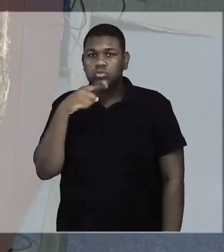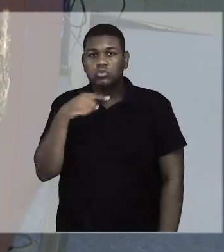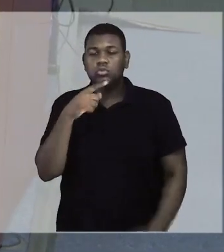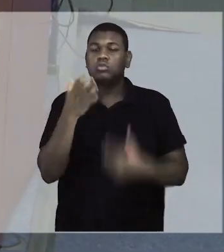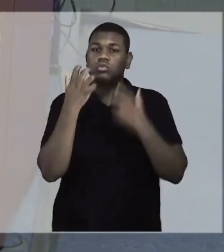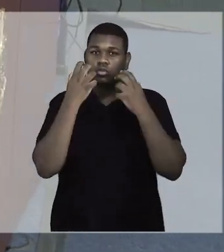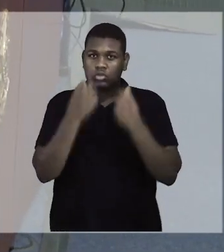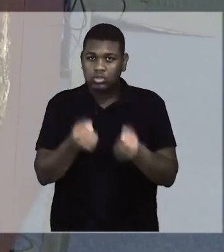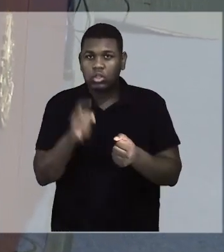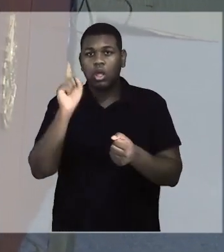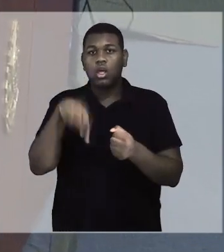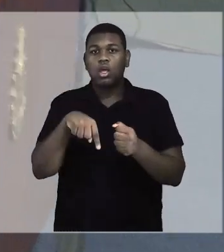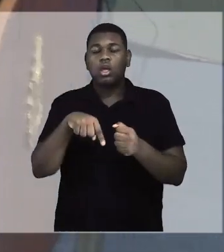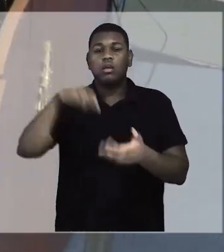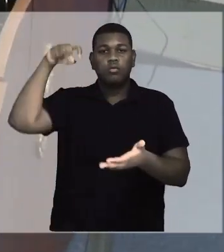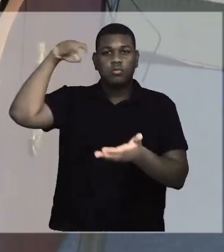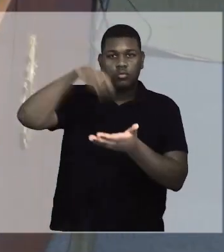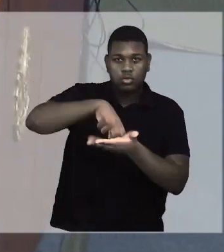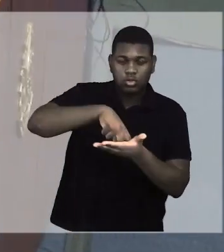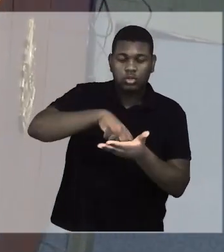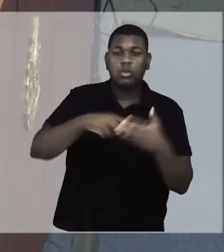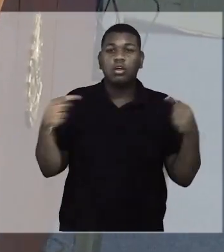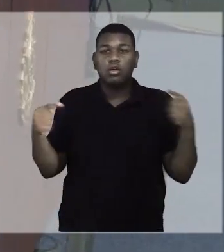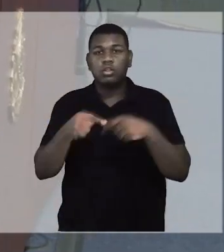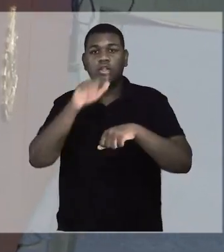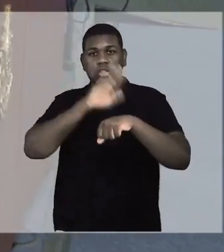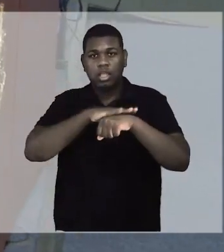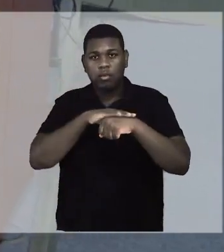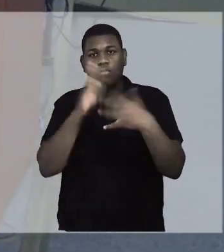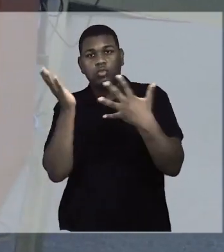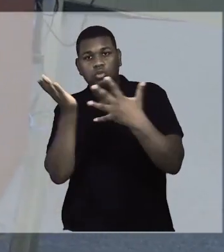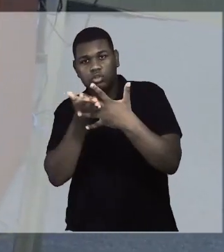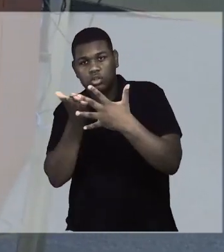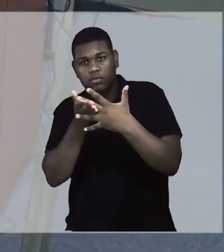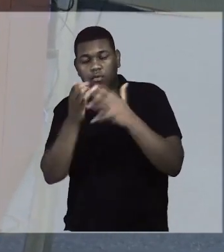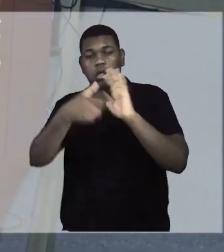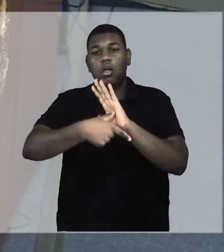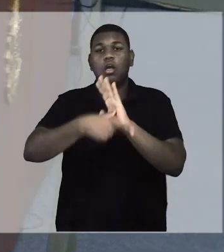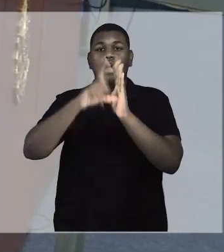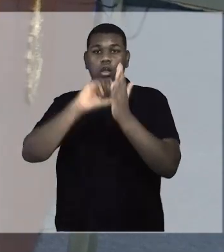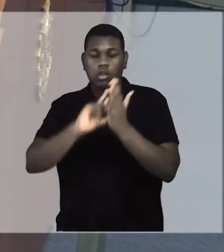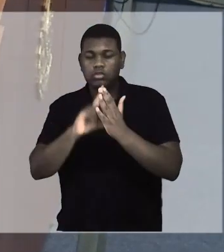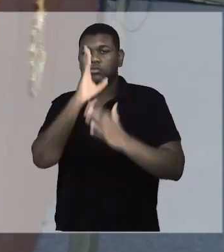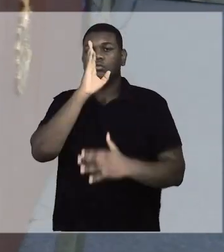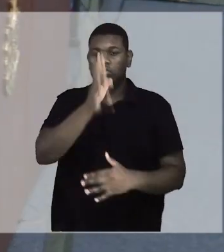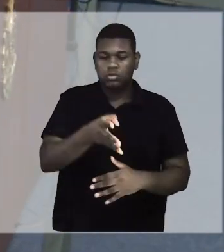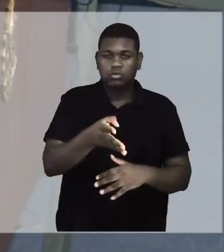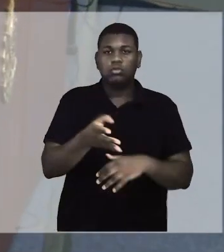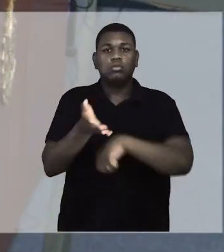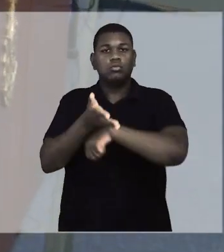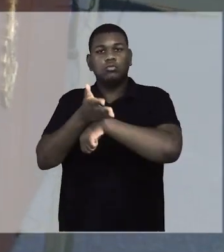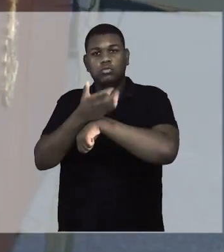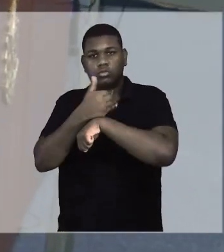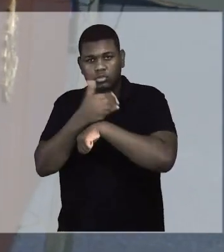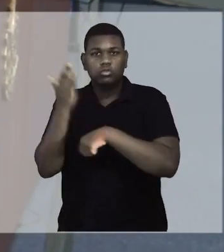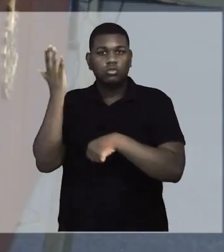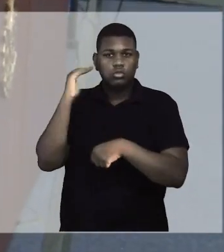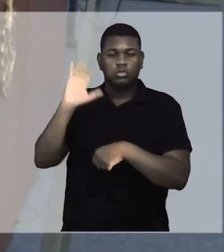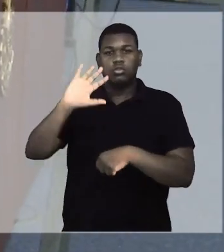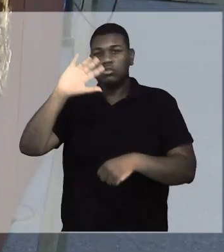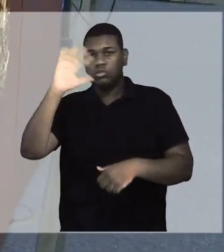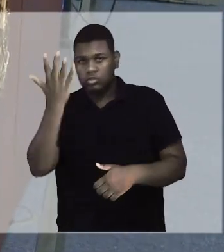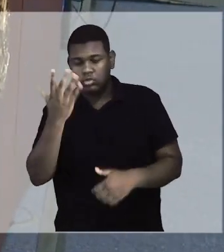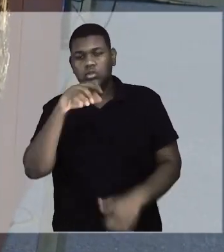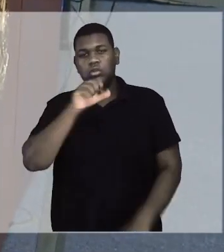12.234/2010, impossibilidade de reconhecimento de prescrição pela pena em concreto em intervalo de tempo